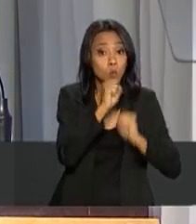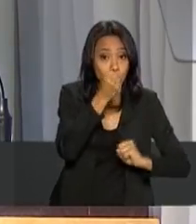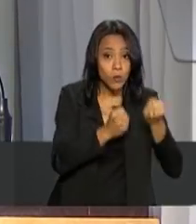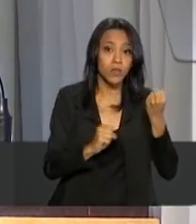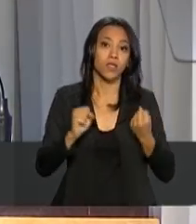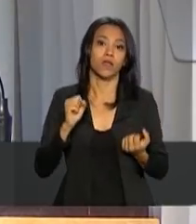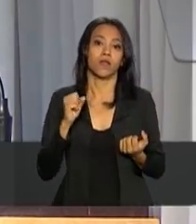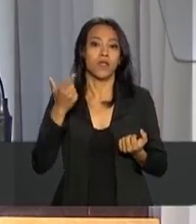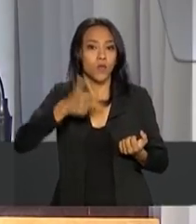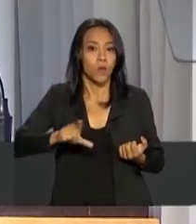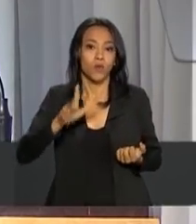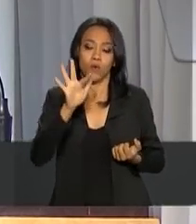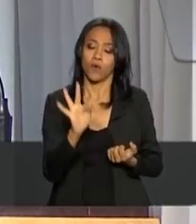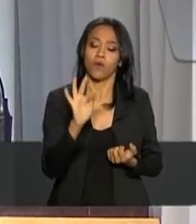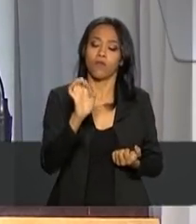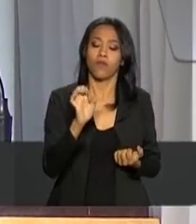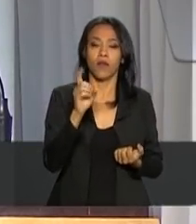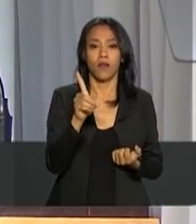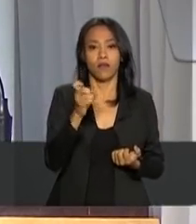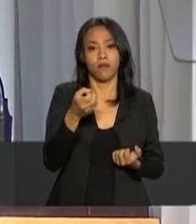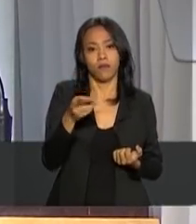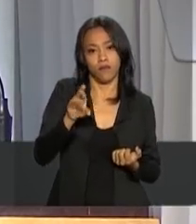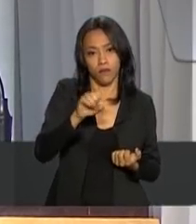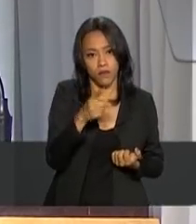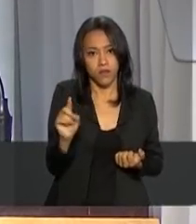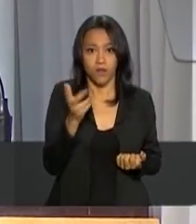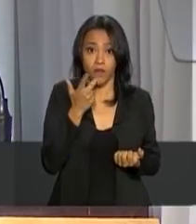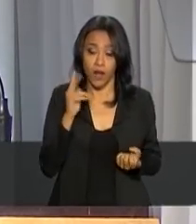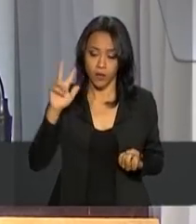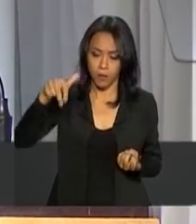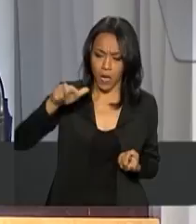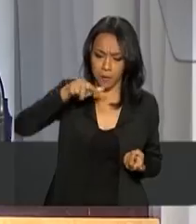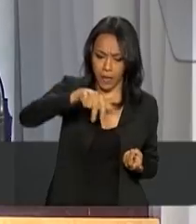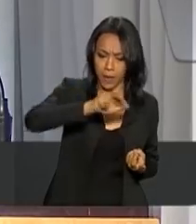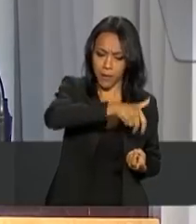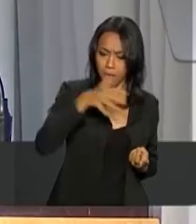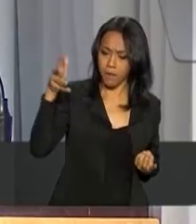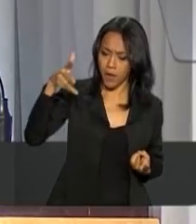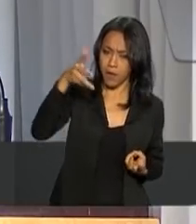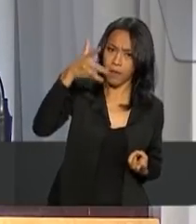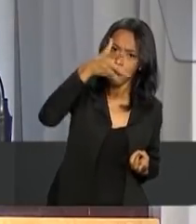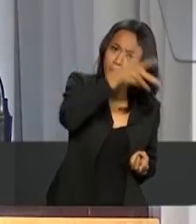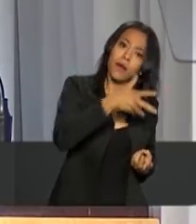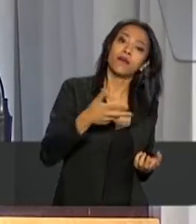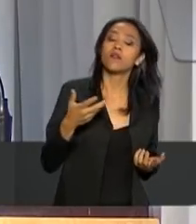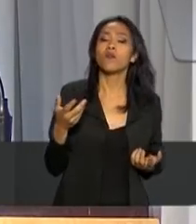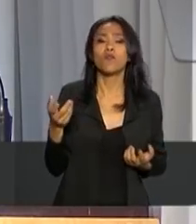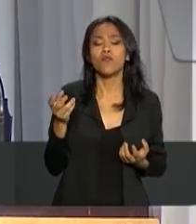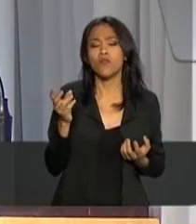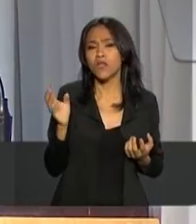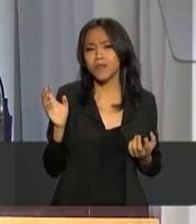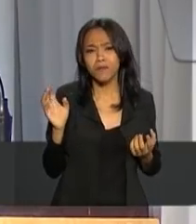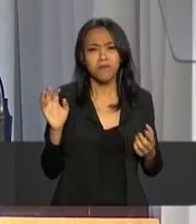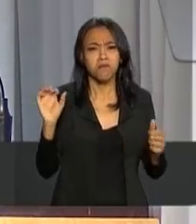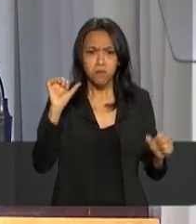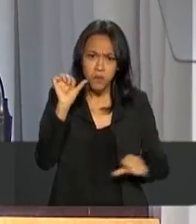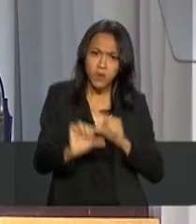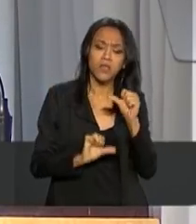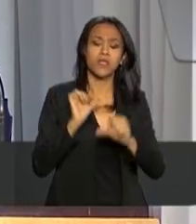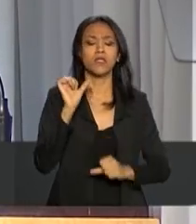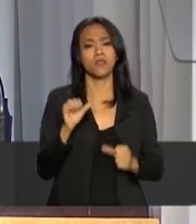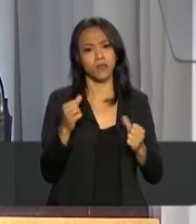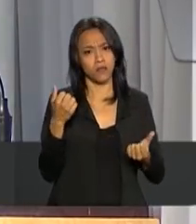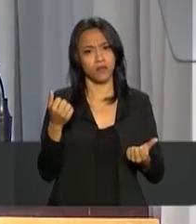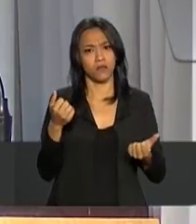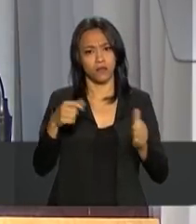8 oradores se manifestaram. Portanto, foi sem traumas que nós fizemos uma grande reformulação trabalhista no